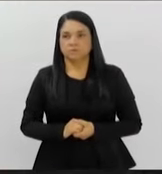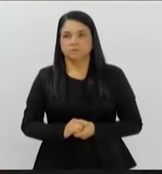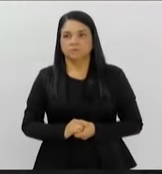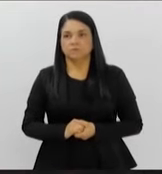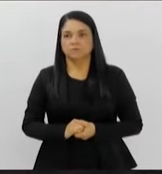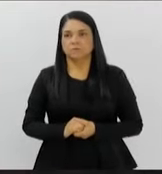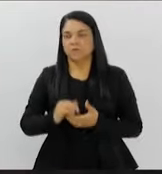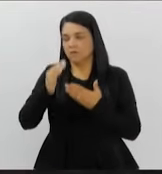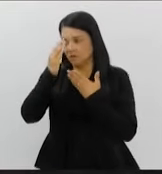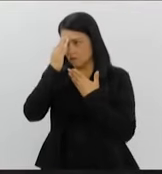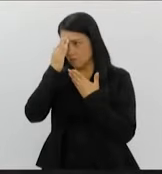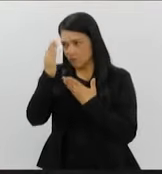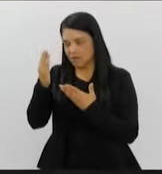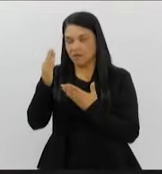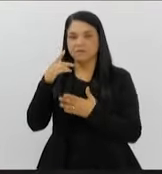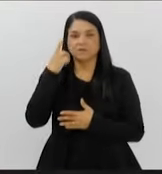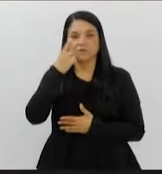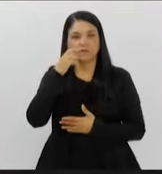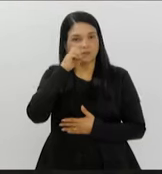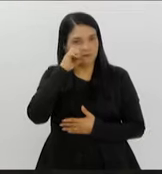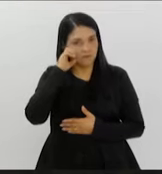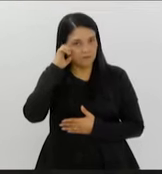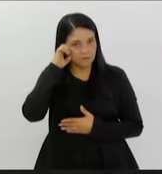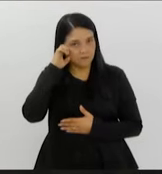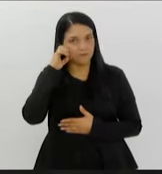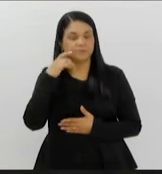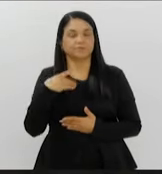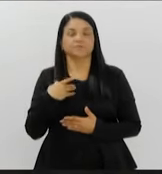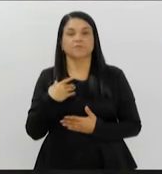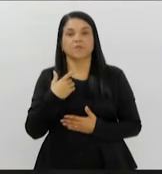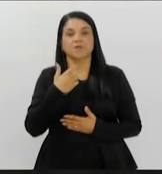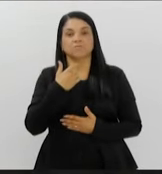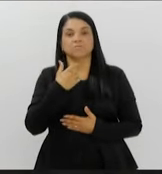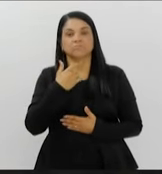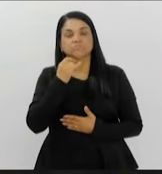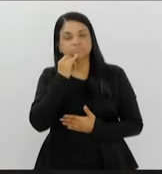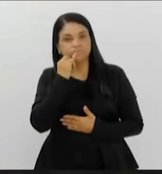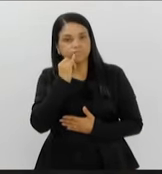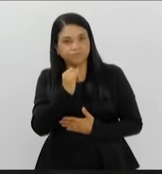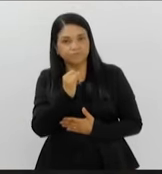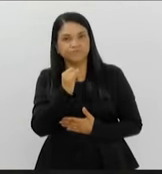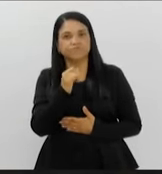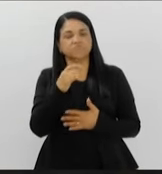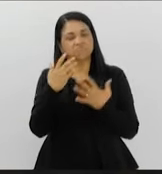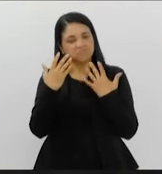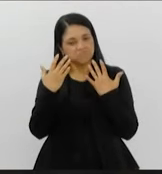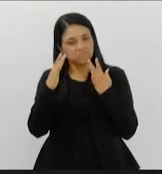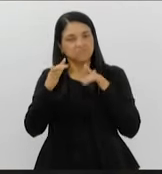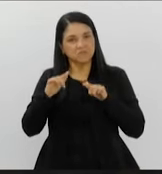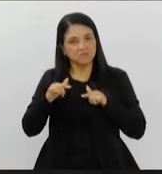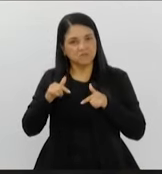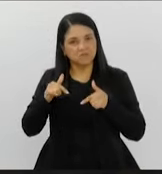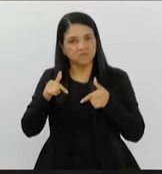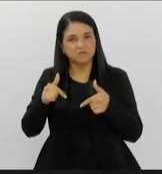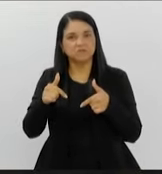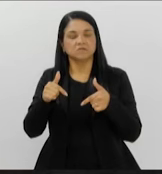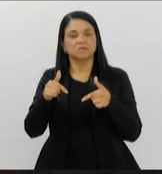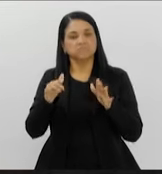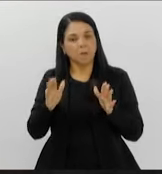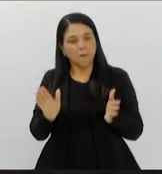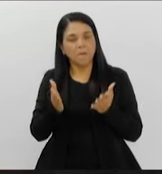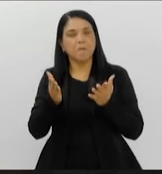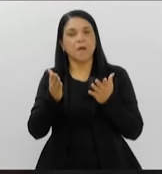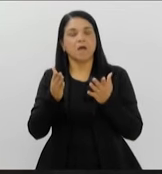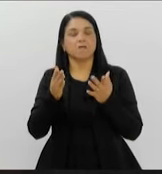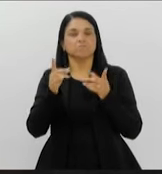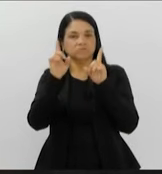Obrigada, presidente. Deputada Élica, dizendo que, primeiro, saúdo a sua iniciativa também, como entusiasta da causa,